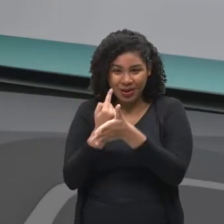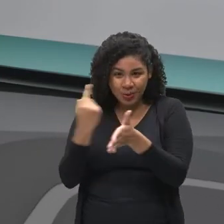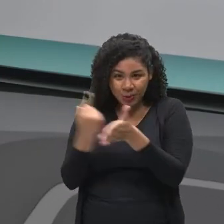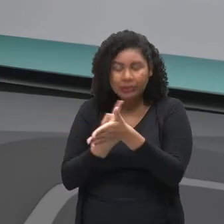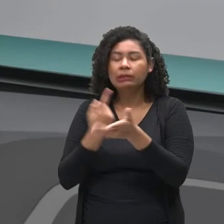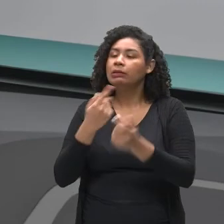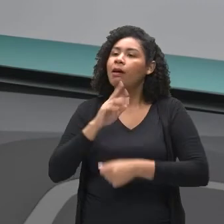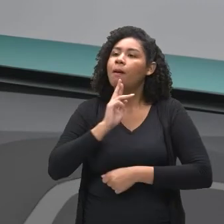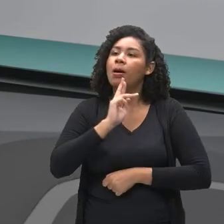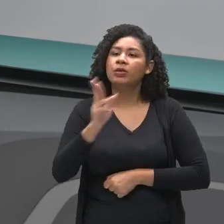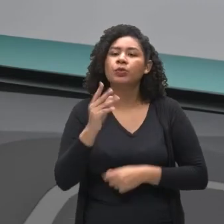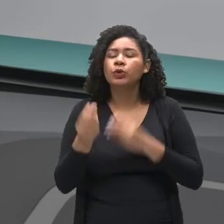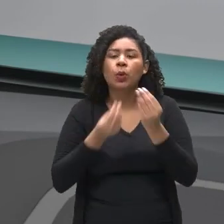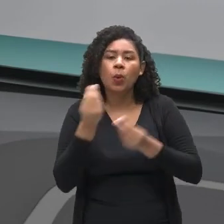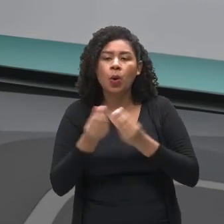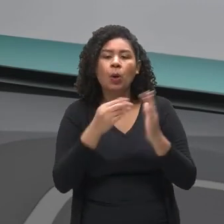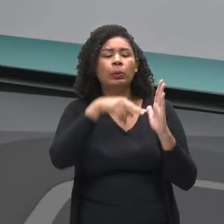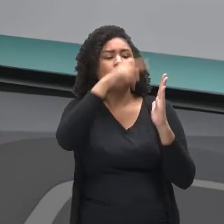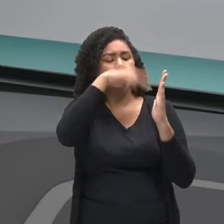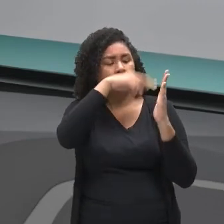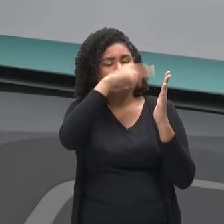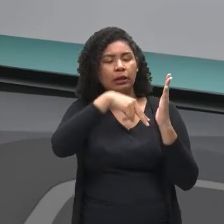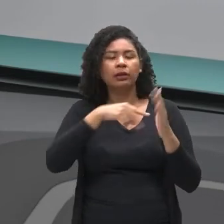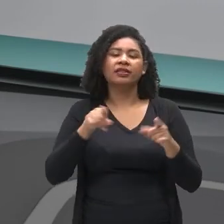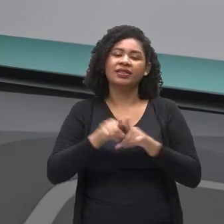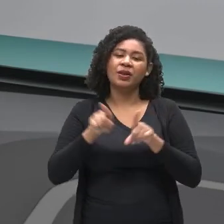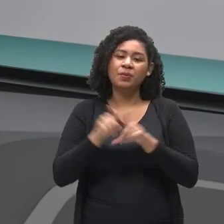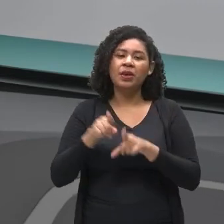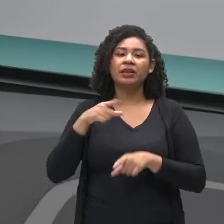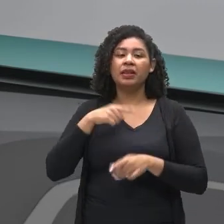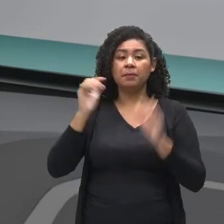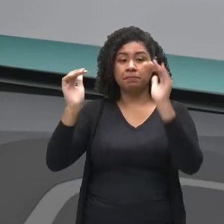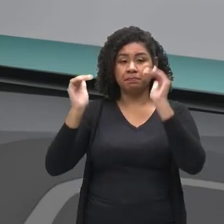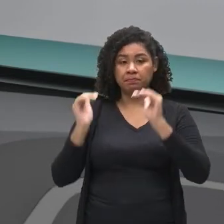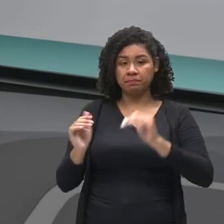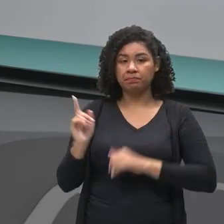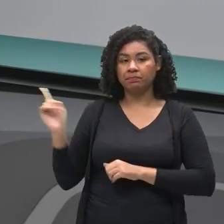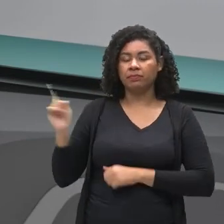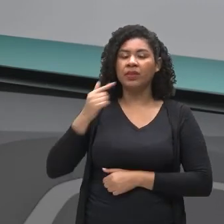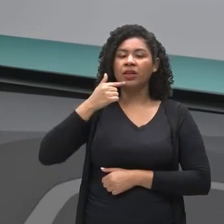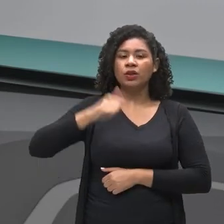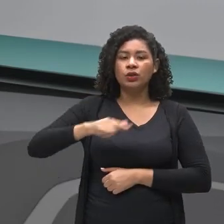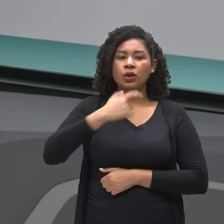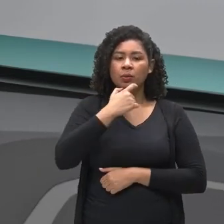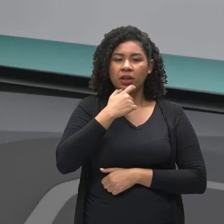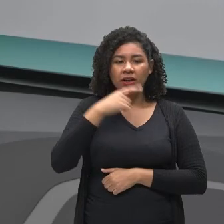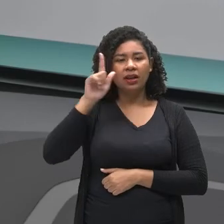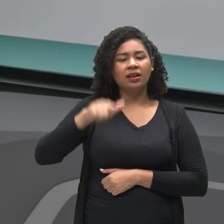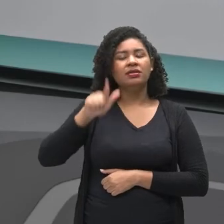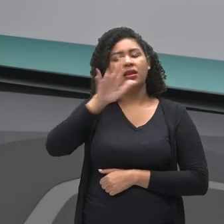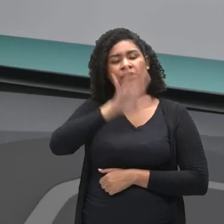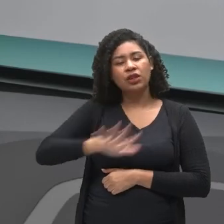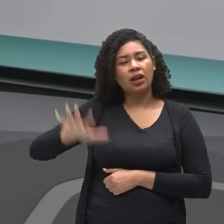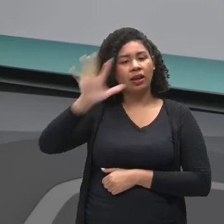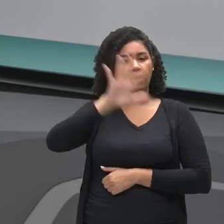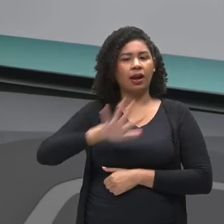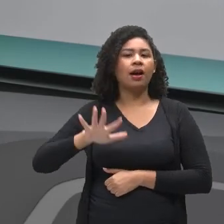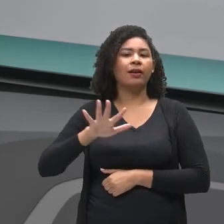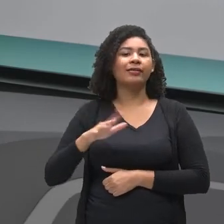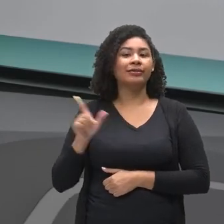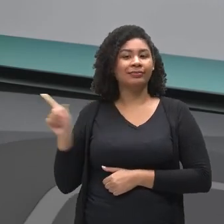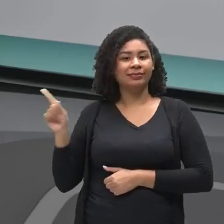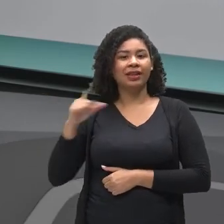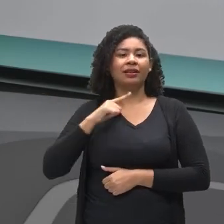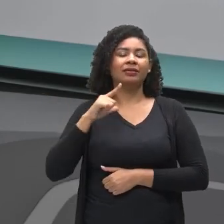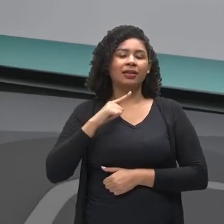querendo achar. E também vimos a língua inglesa como língua global, como nós falamos, está presente na